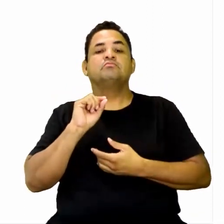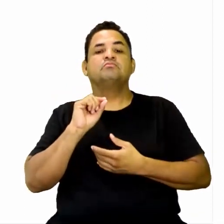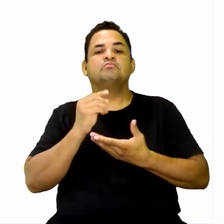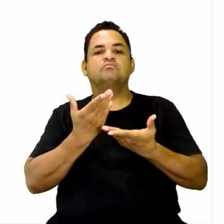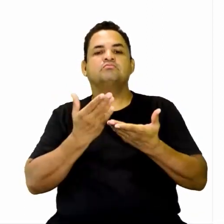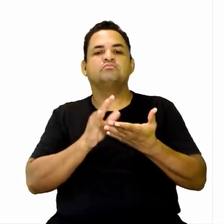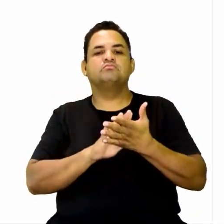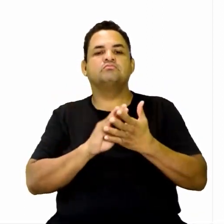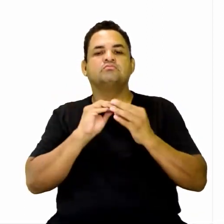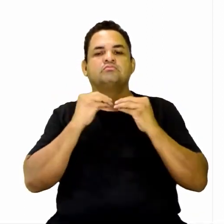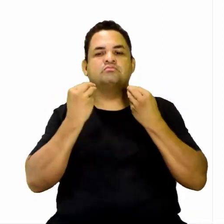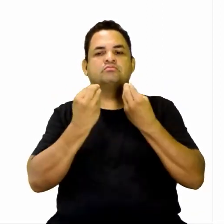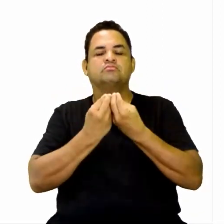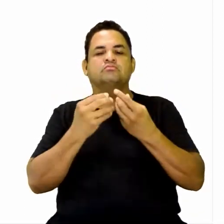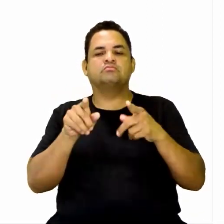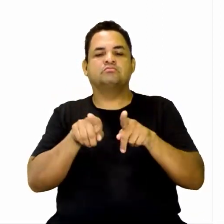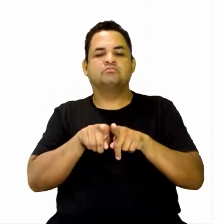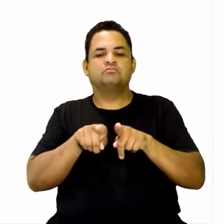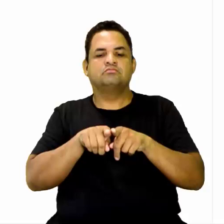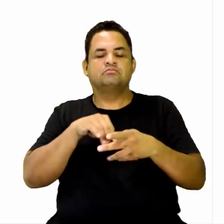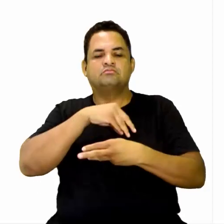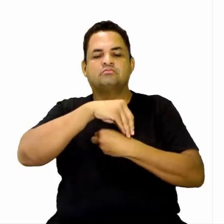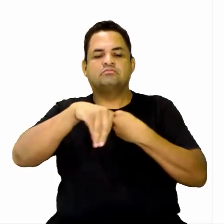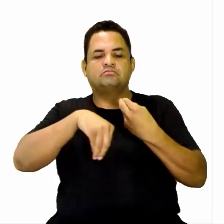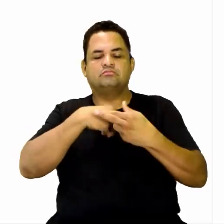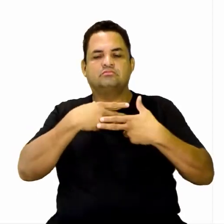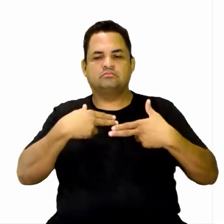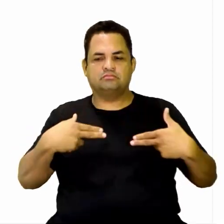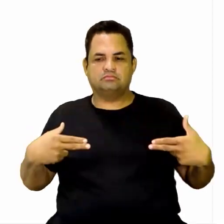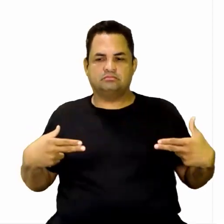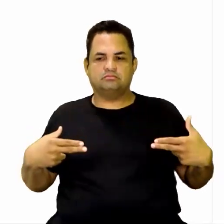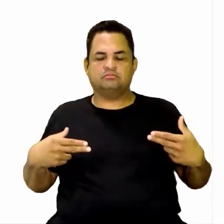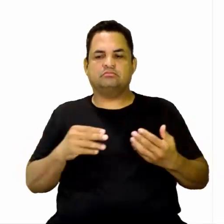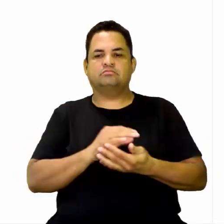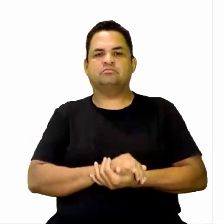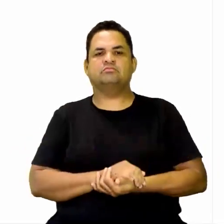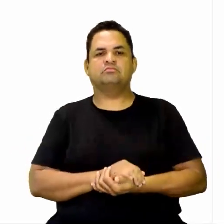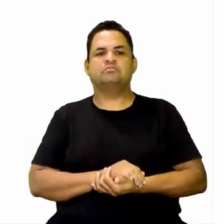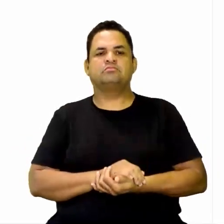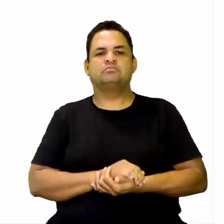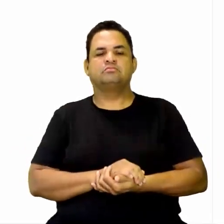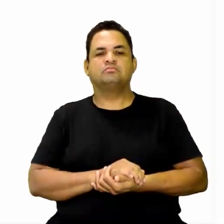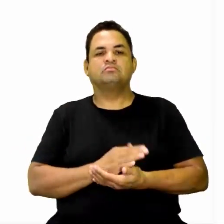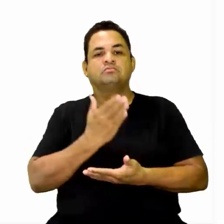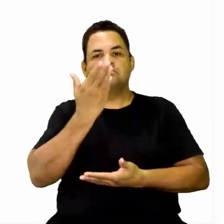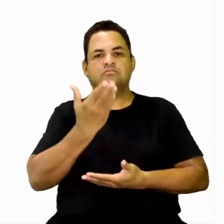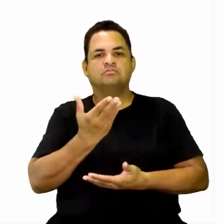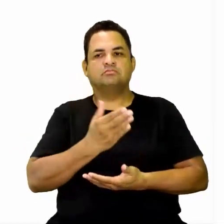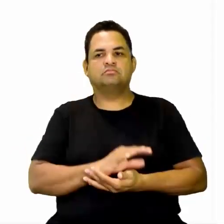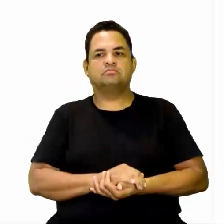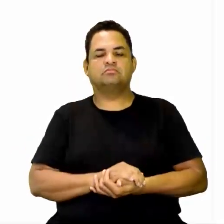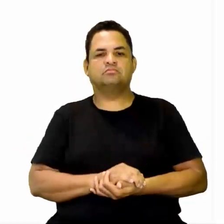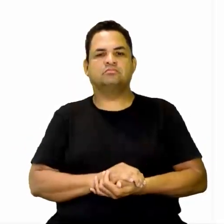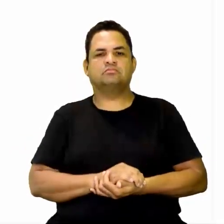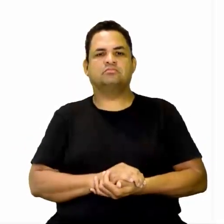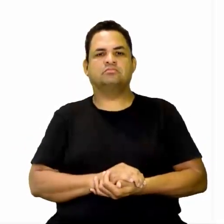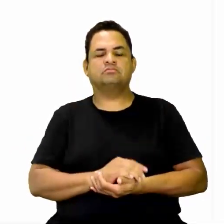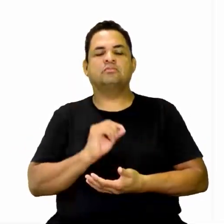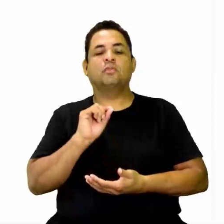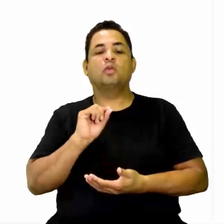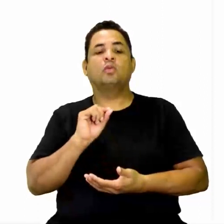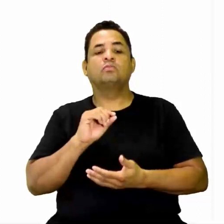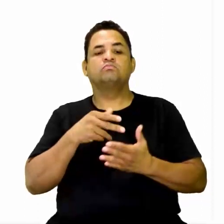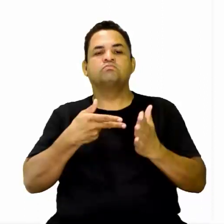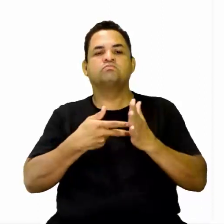as substâncias e misturas. Sendo assim, o que